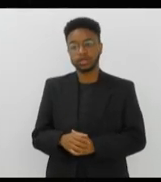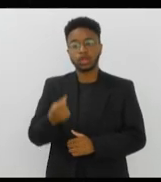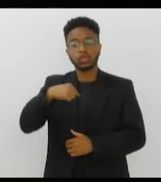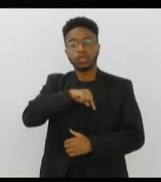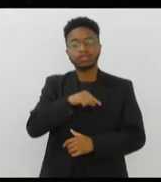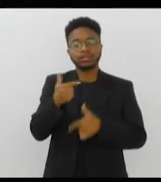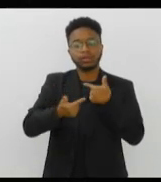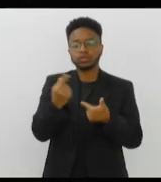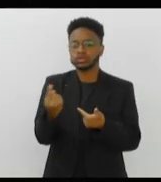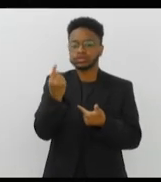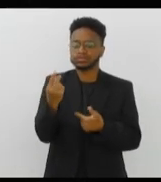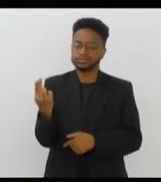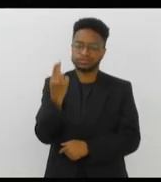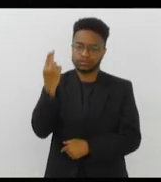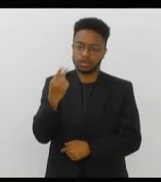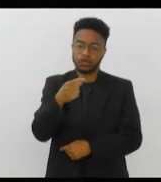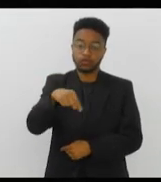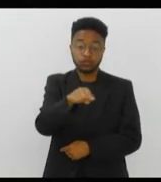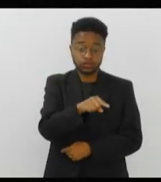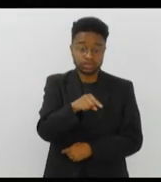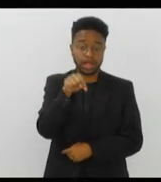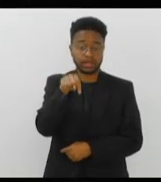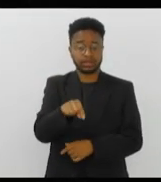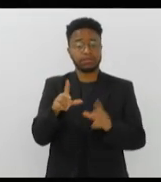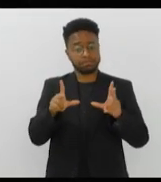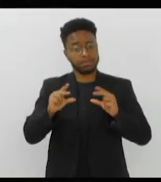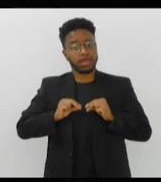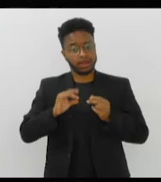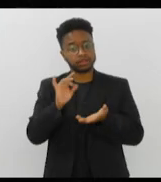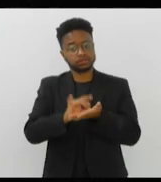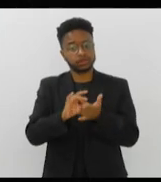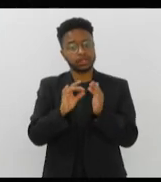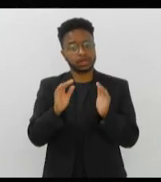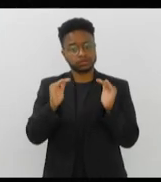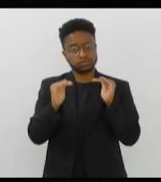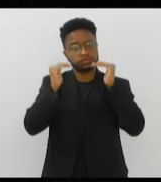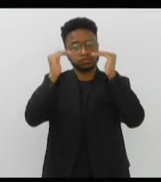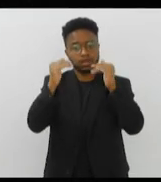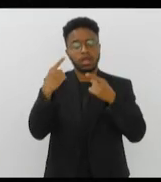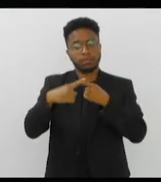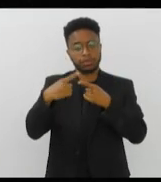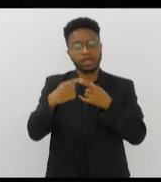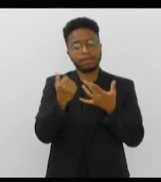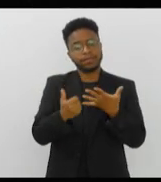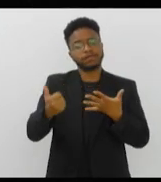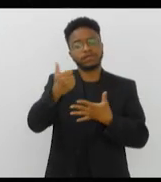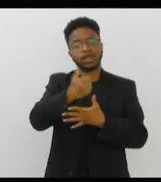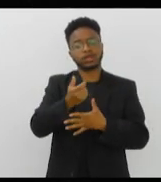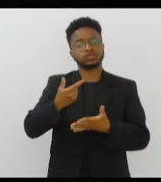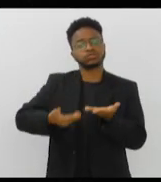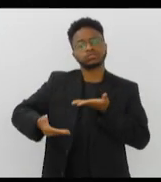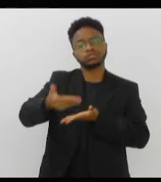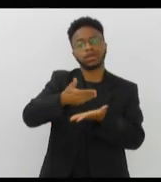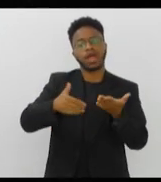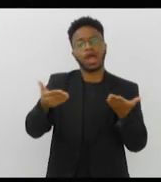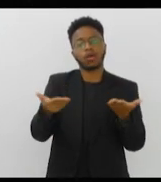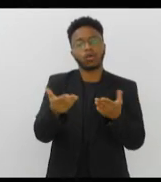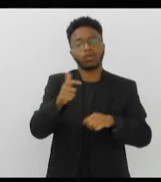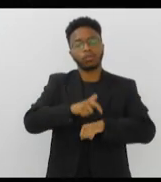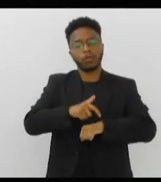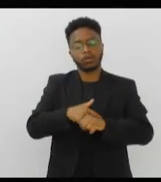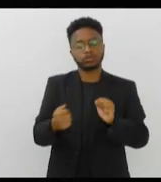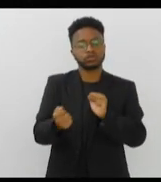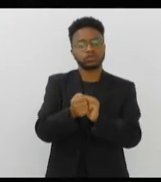trabalha sozinho. Vocês aqui merecem essa honraria. É um privilégio compartilhar esse momento